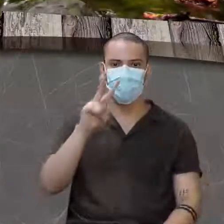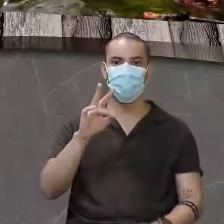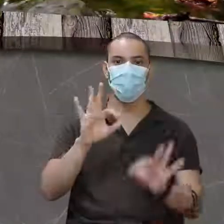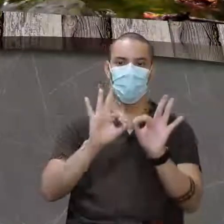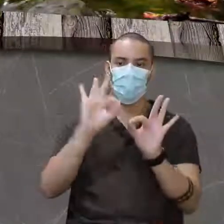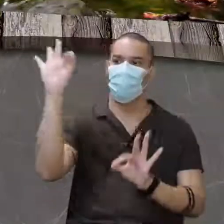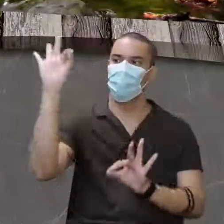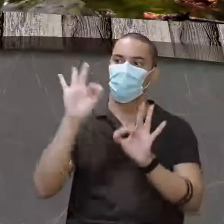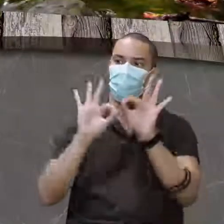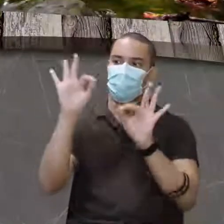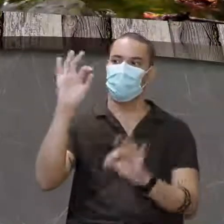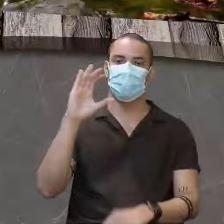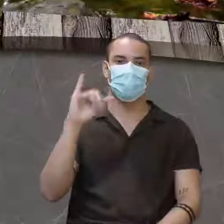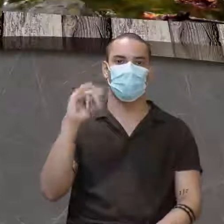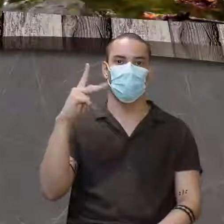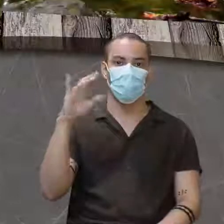cipós?